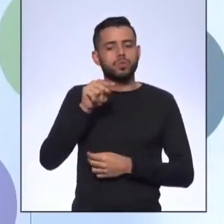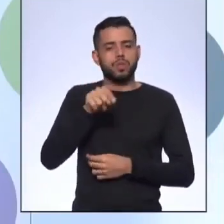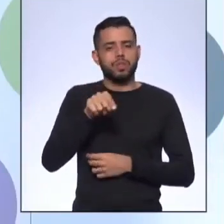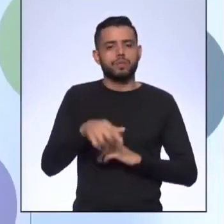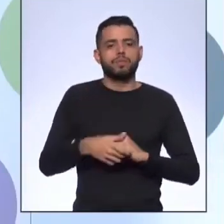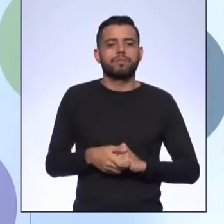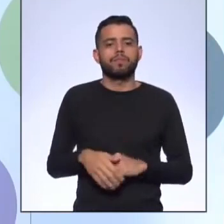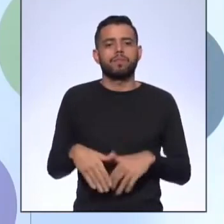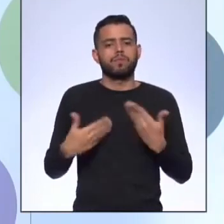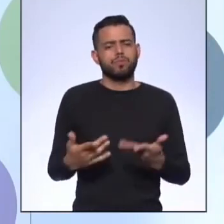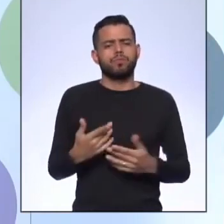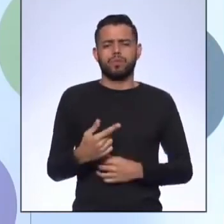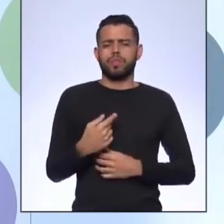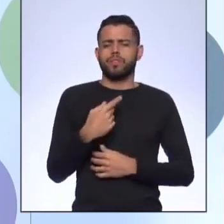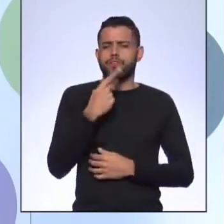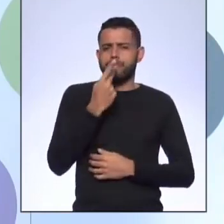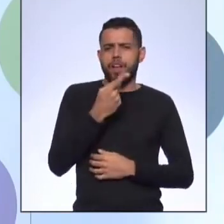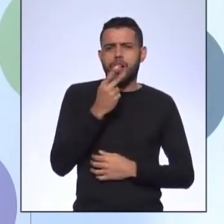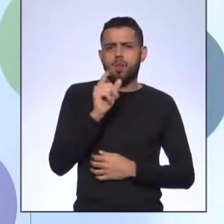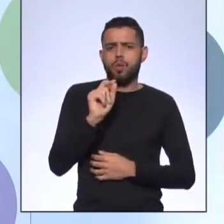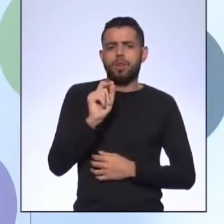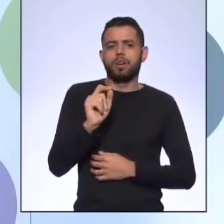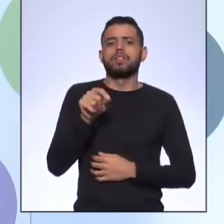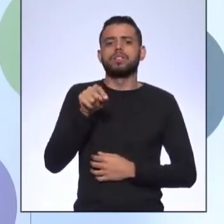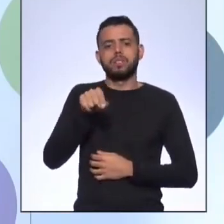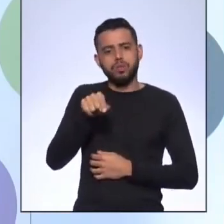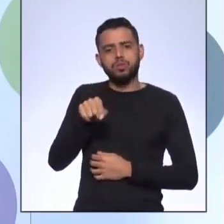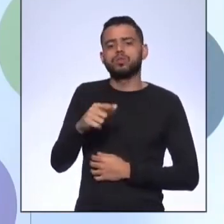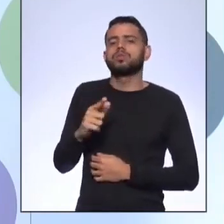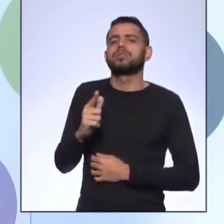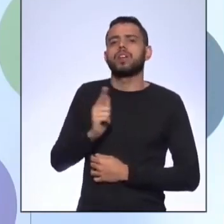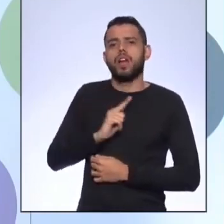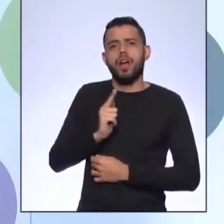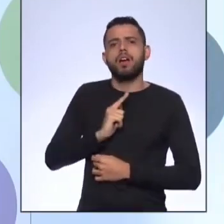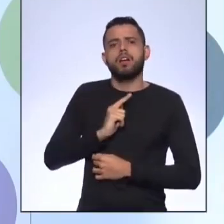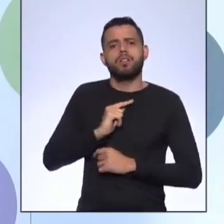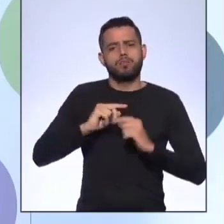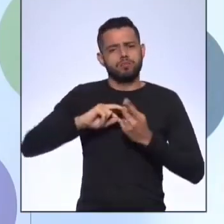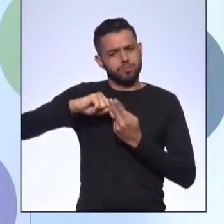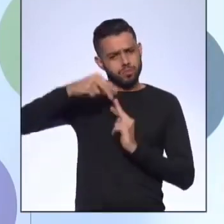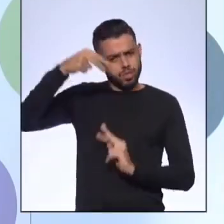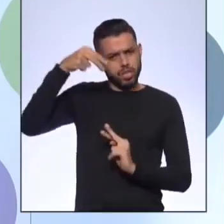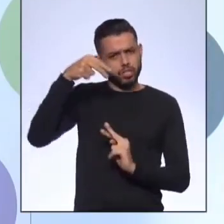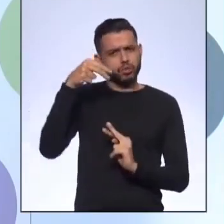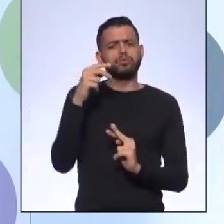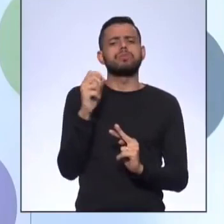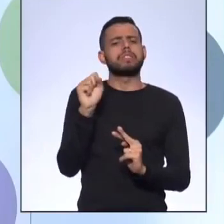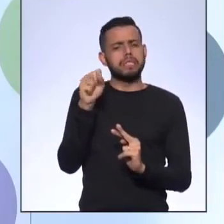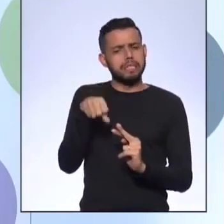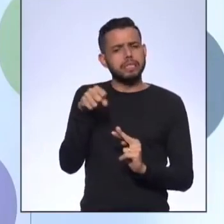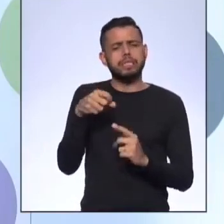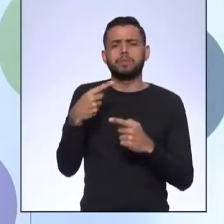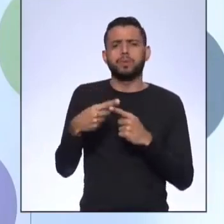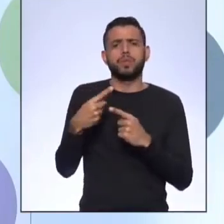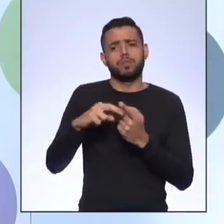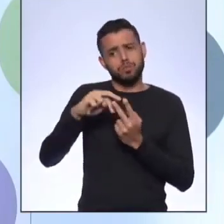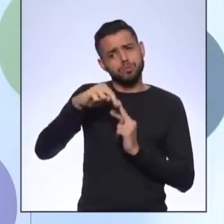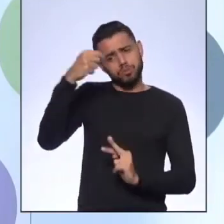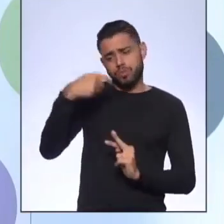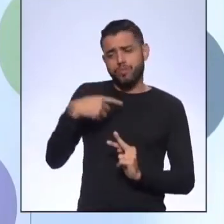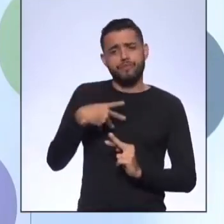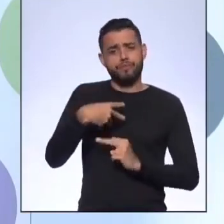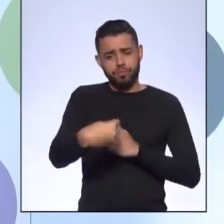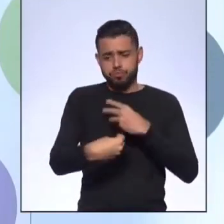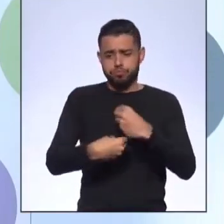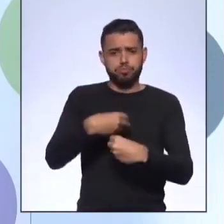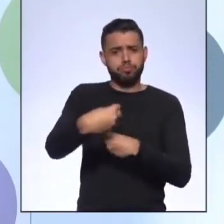gente fala, isso, claro, está relacionado com o material genético? Tá, porque é o material genético que vai sendo passado de um indivíduo para o